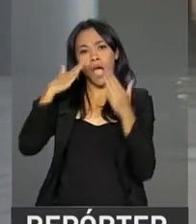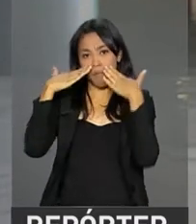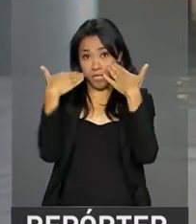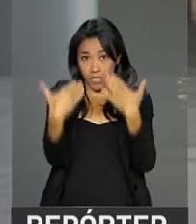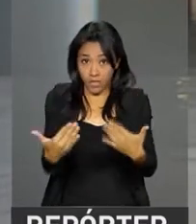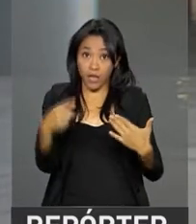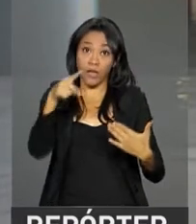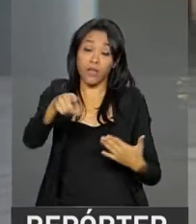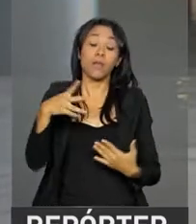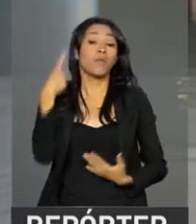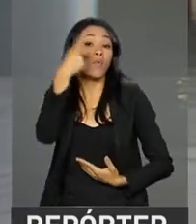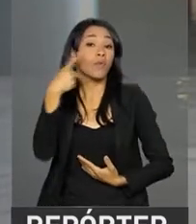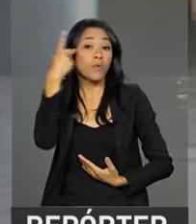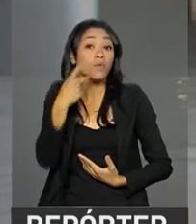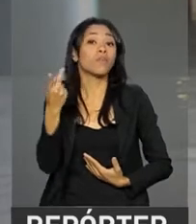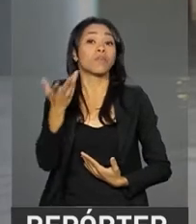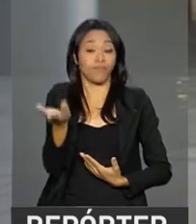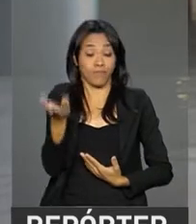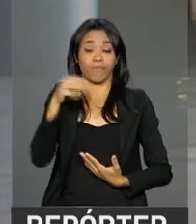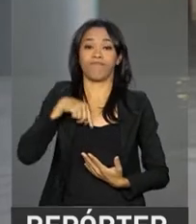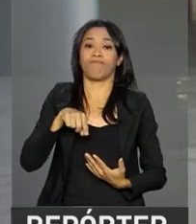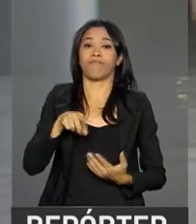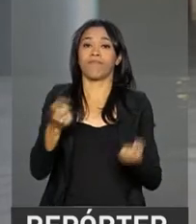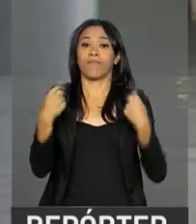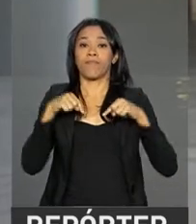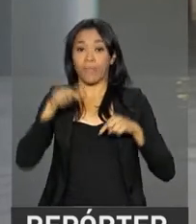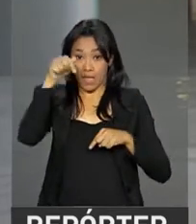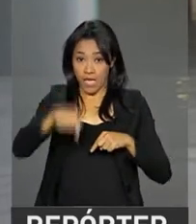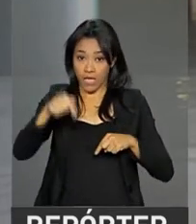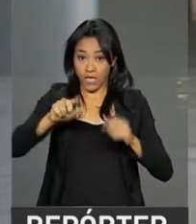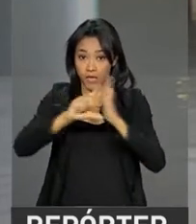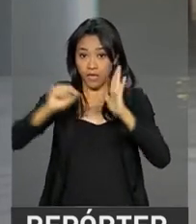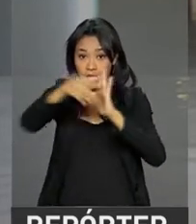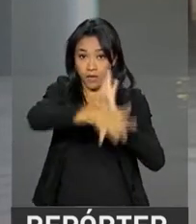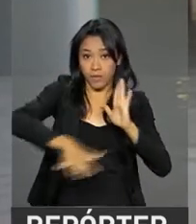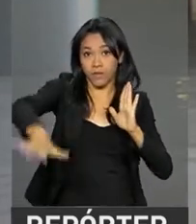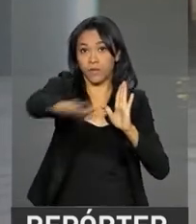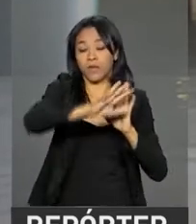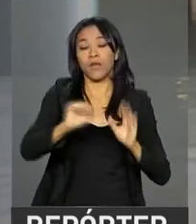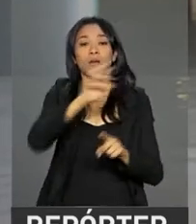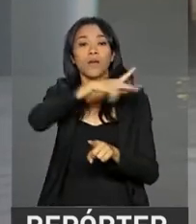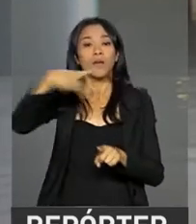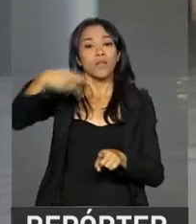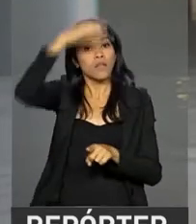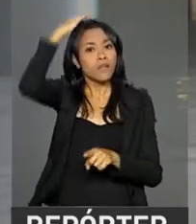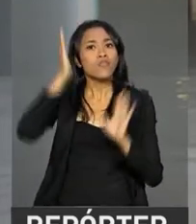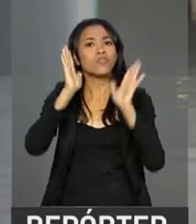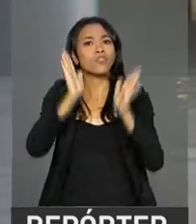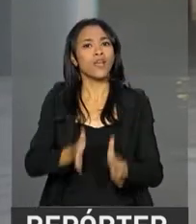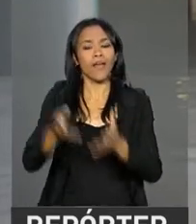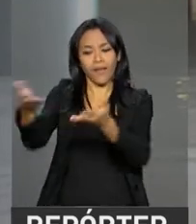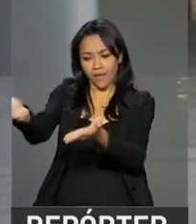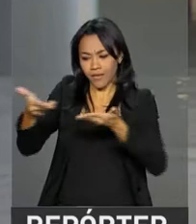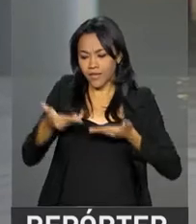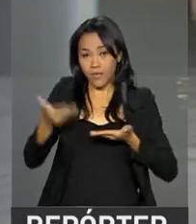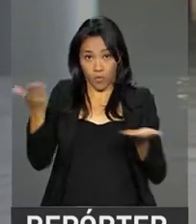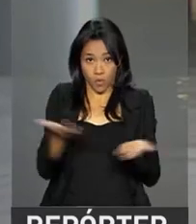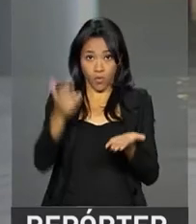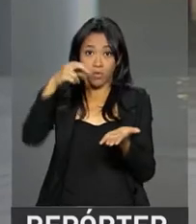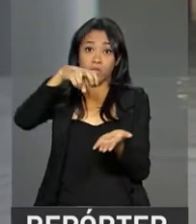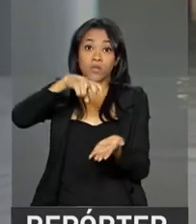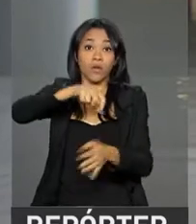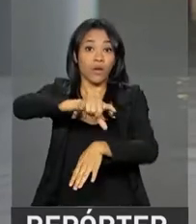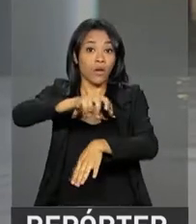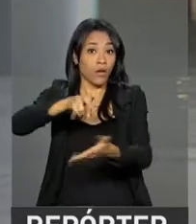geral da república rodrigo janot e aqui no palácio do planalto o presidente michel temer já recebeu hoje às nove e meia da manhã